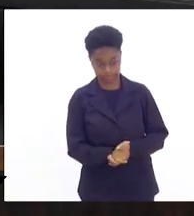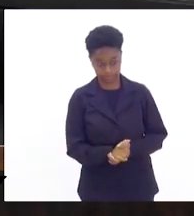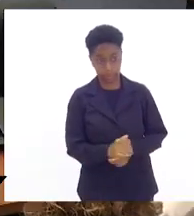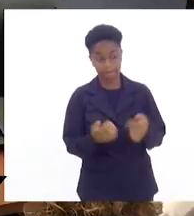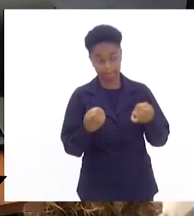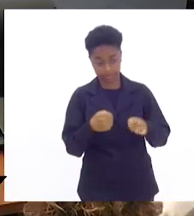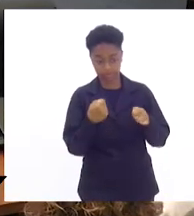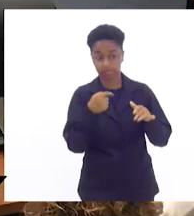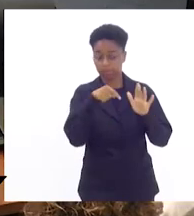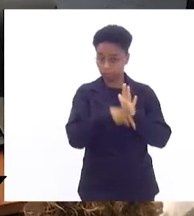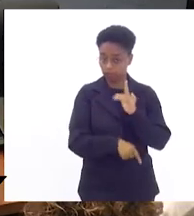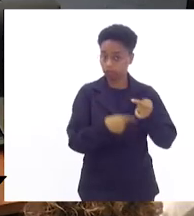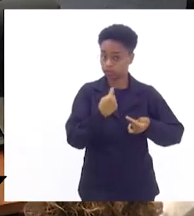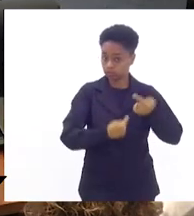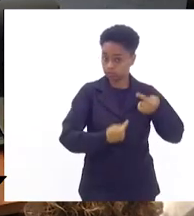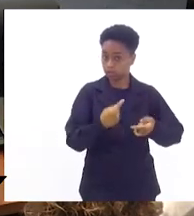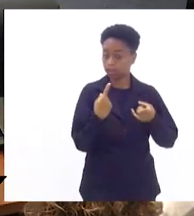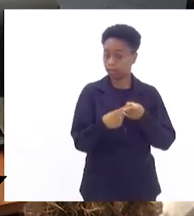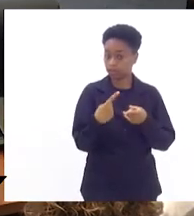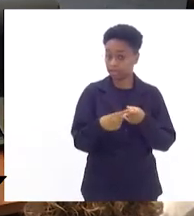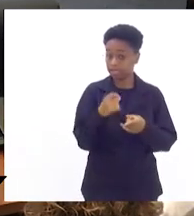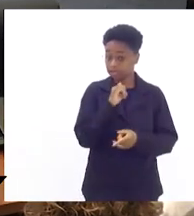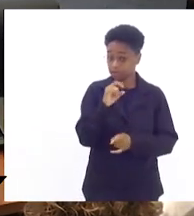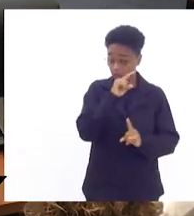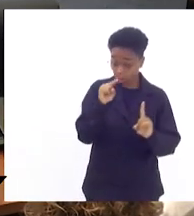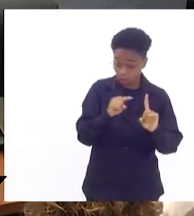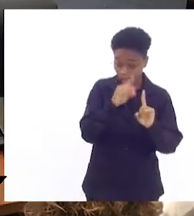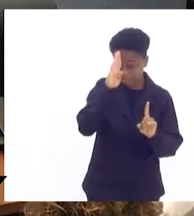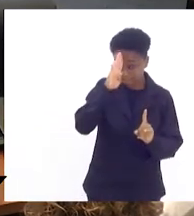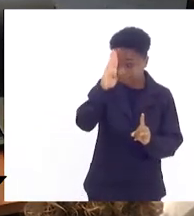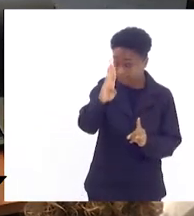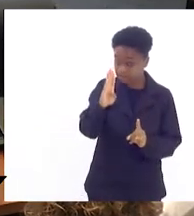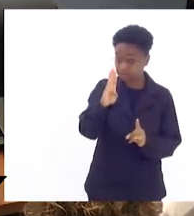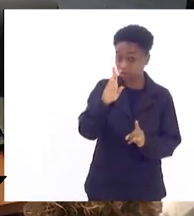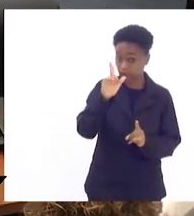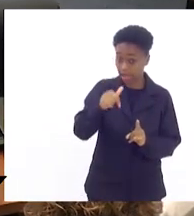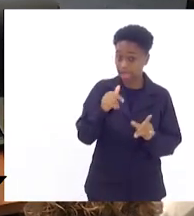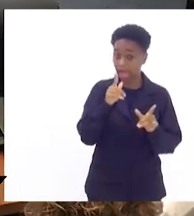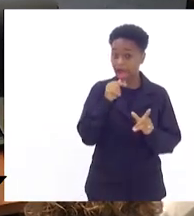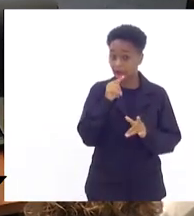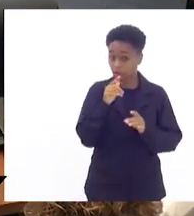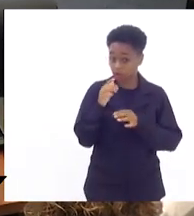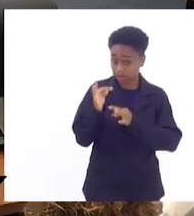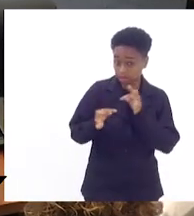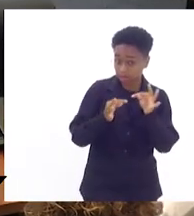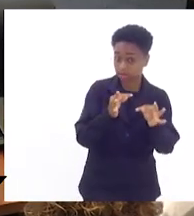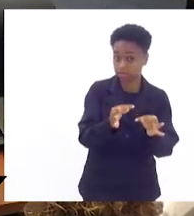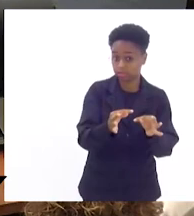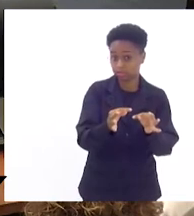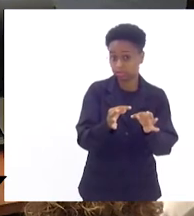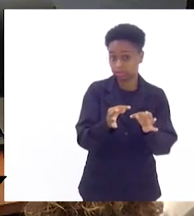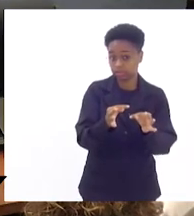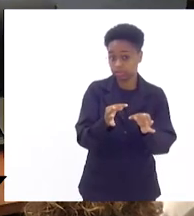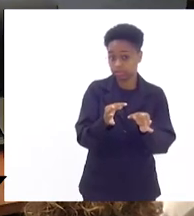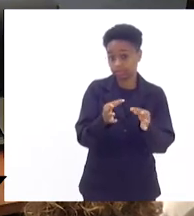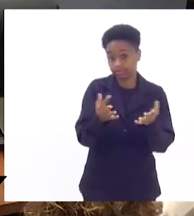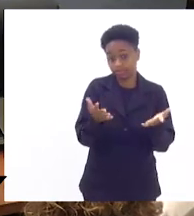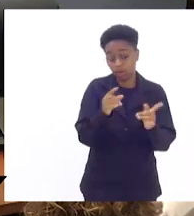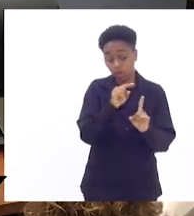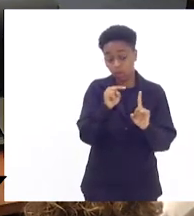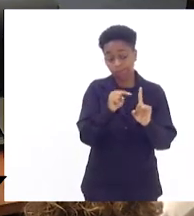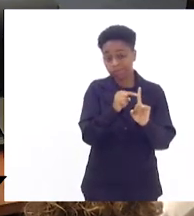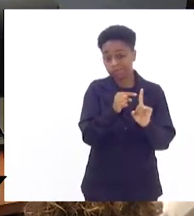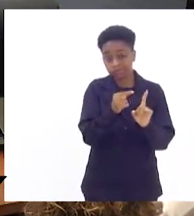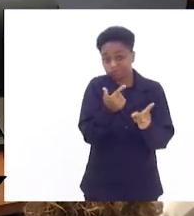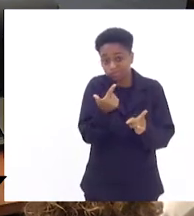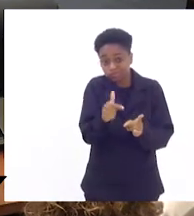nessa questão, porque se o objetivo principal era o saneamento, esse objetivo ele se